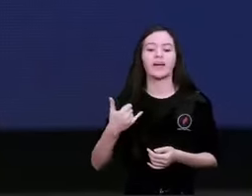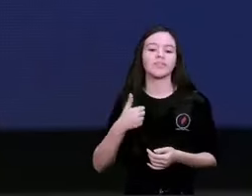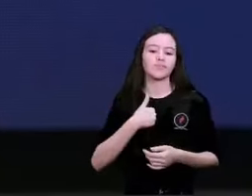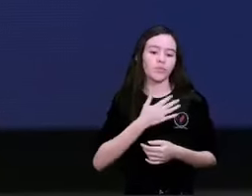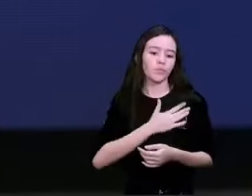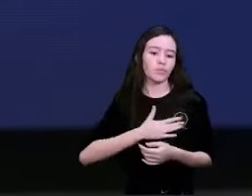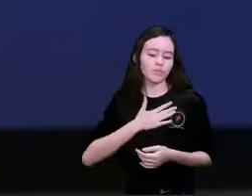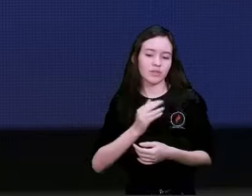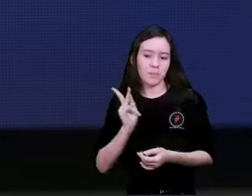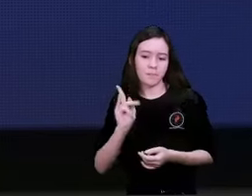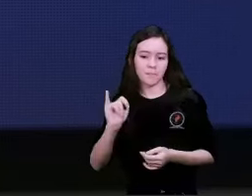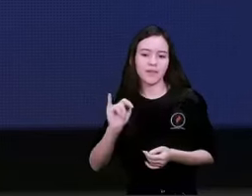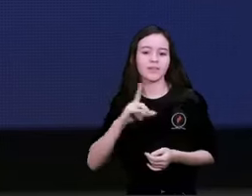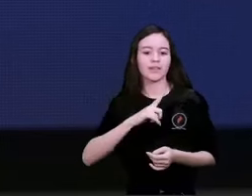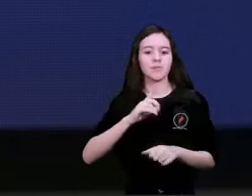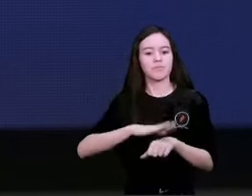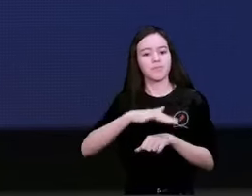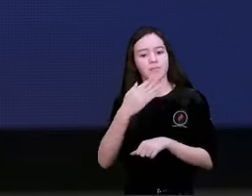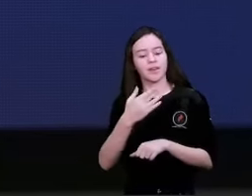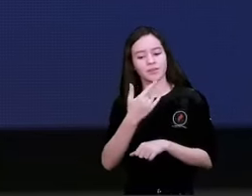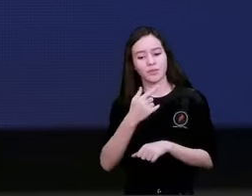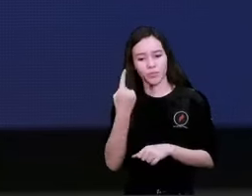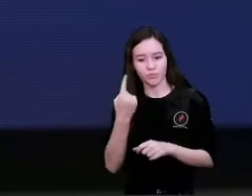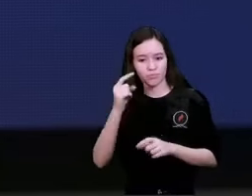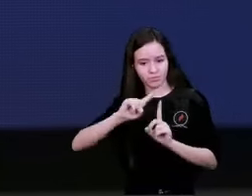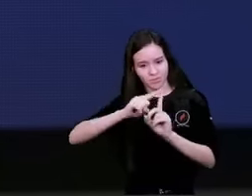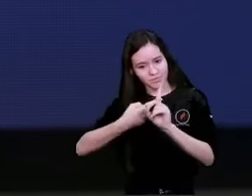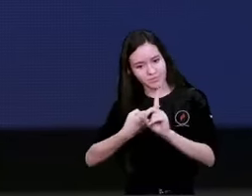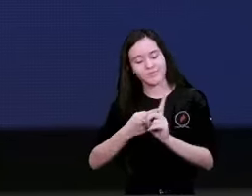tanto de ser pai que já tem mais um lá no forninho preparando.